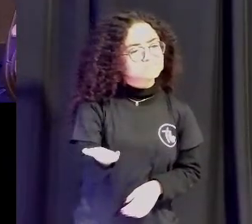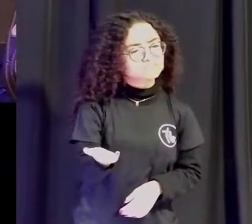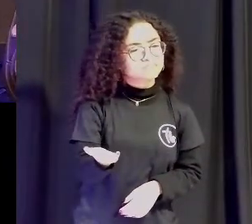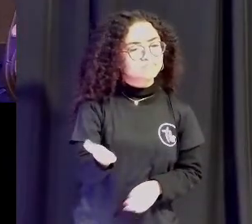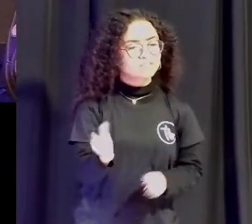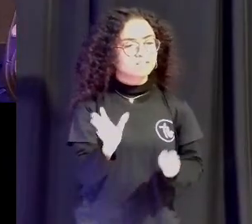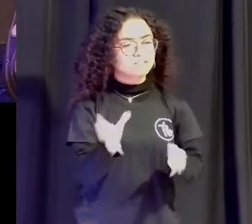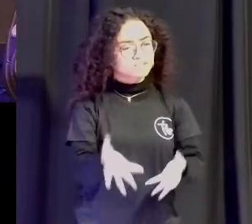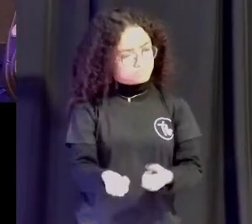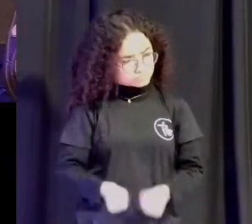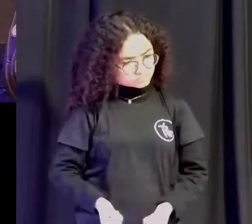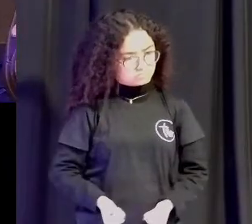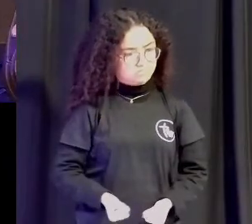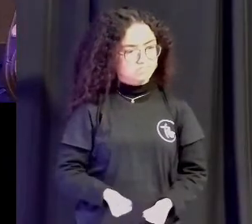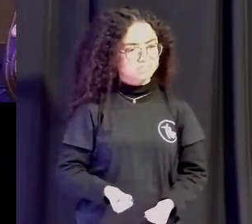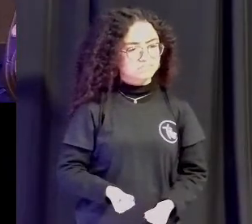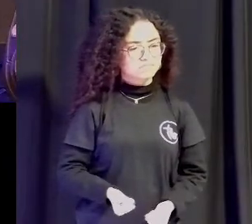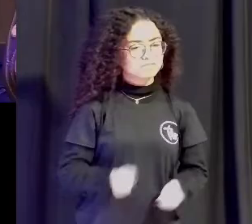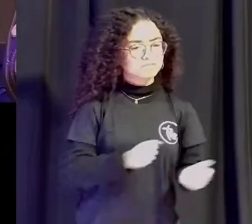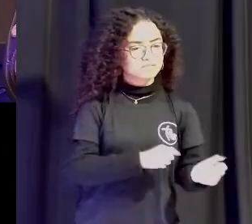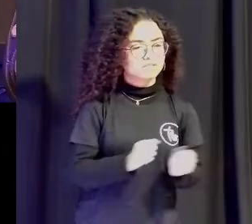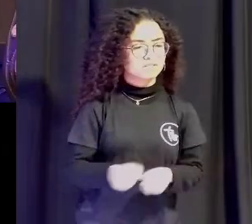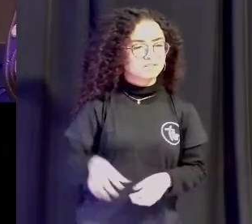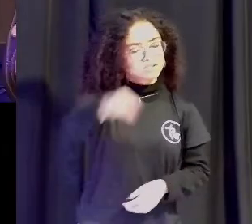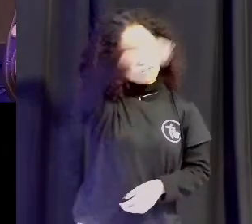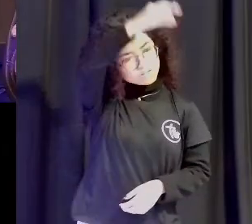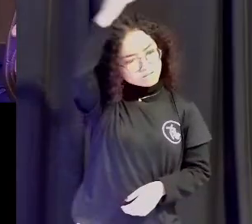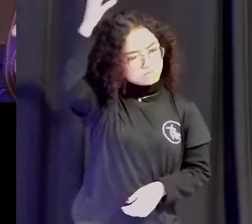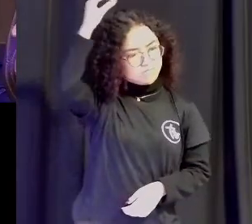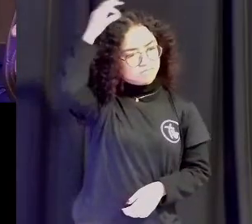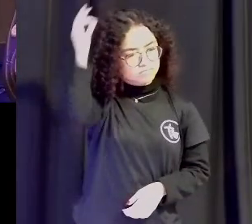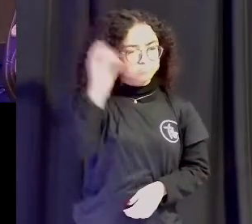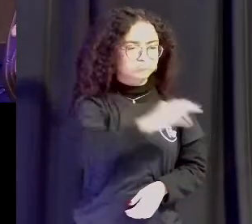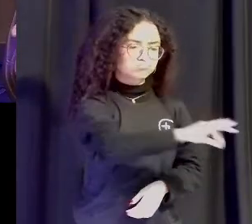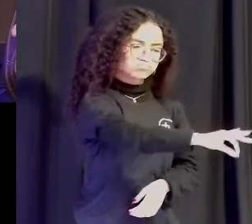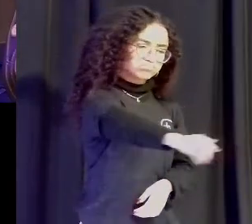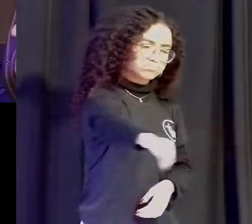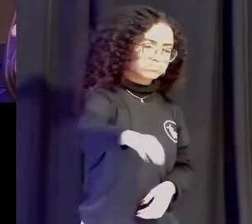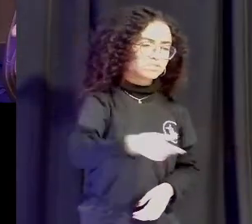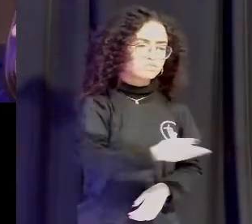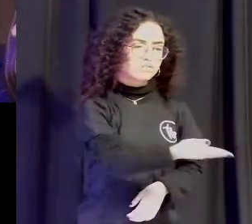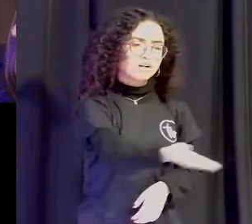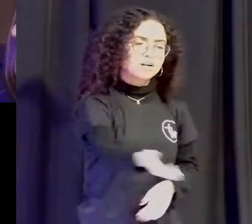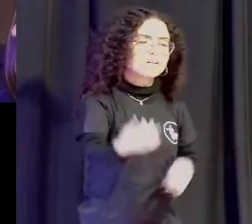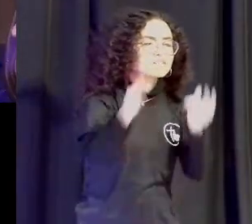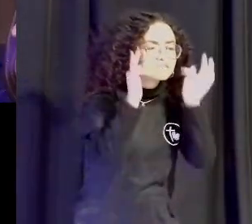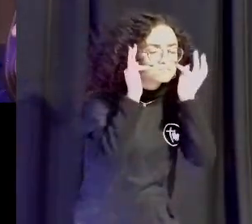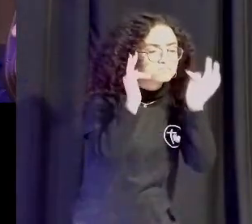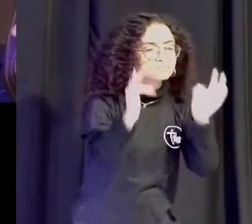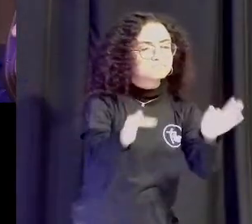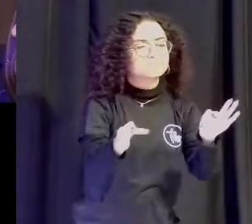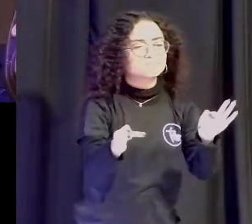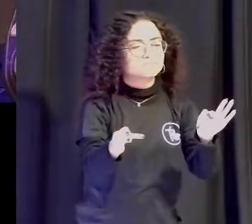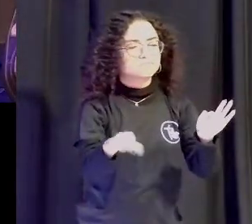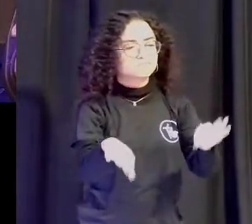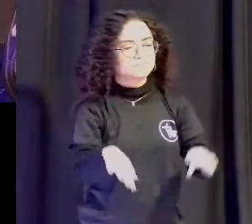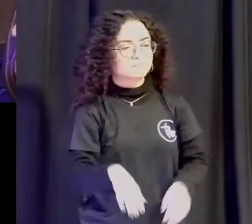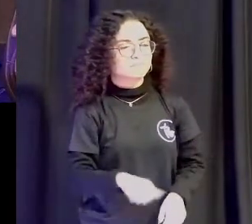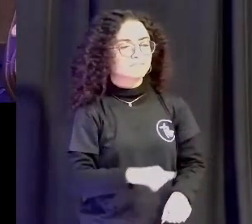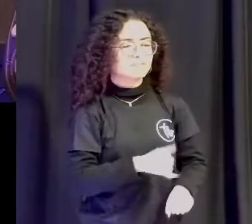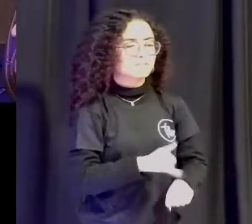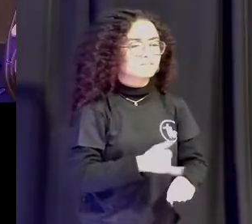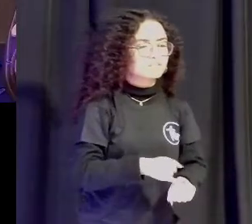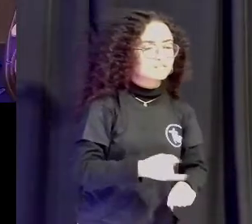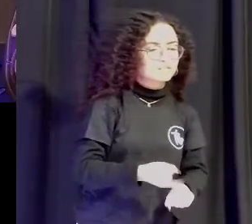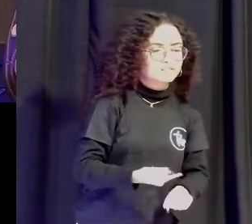receberão poder ao descer sobre vós o Espírito Santo, e vocês serão minhas testemunhas, tanto em Jerusalém, como em